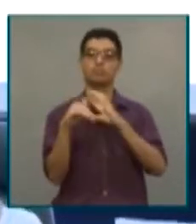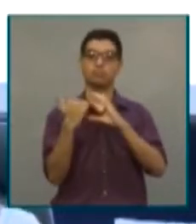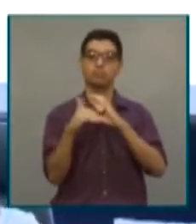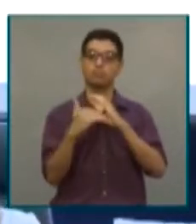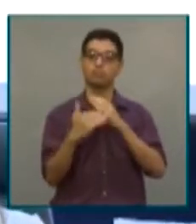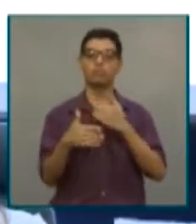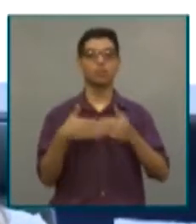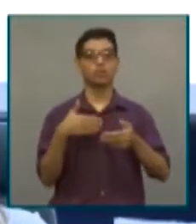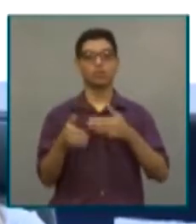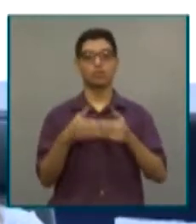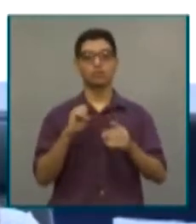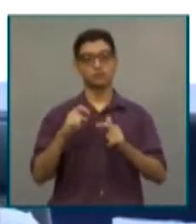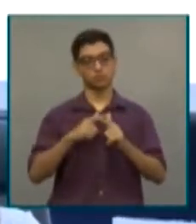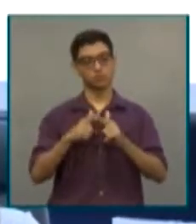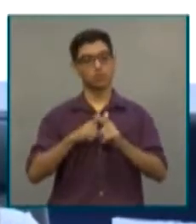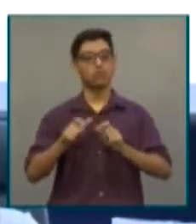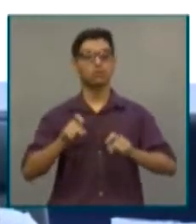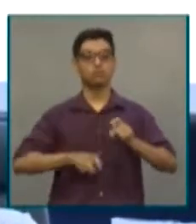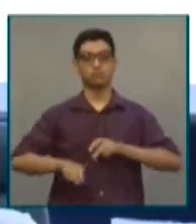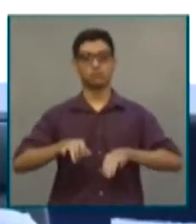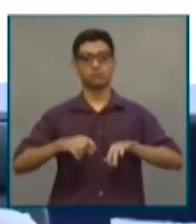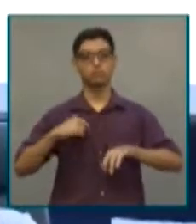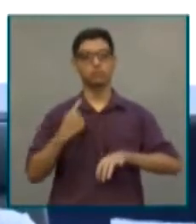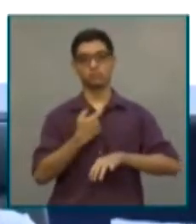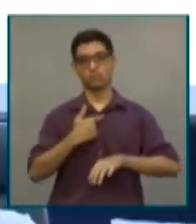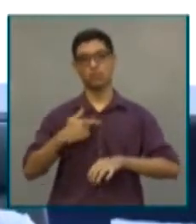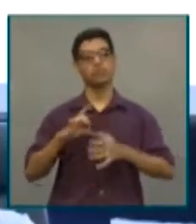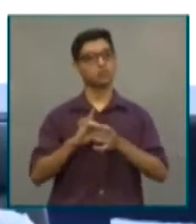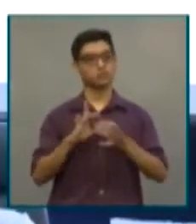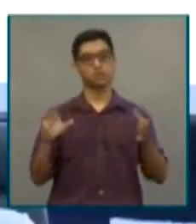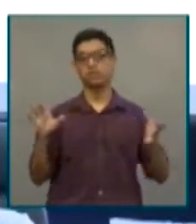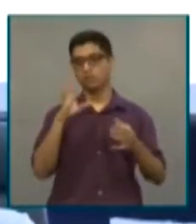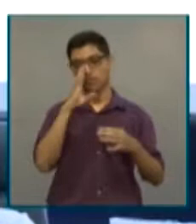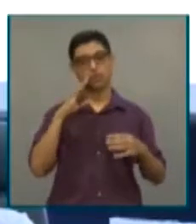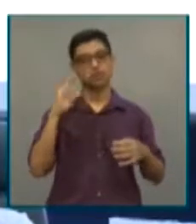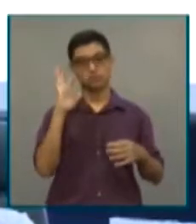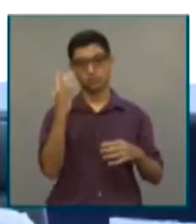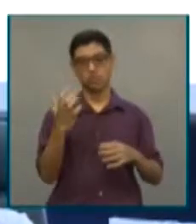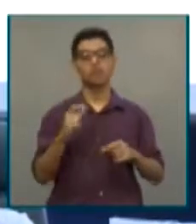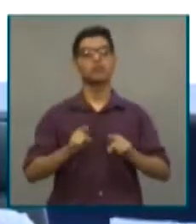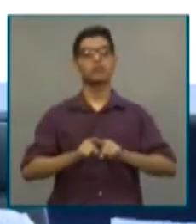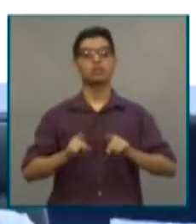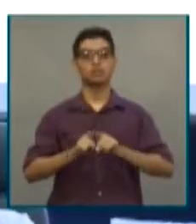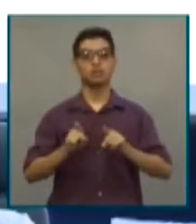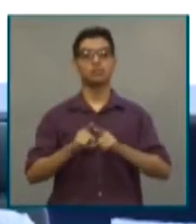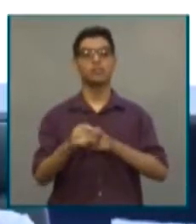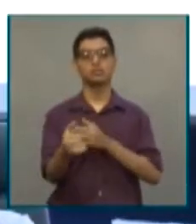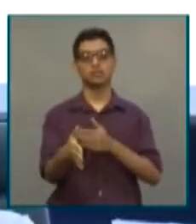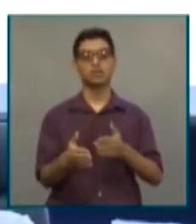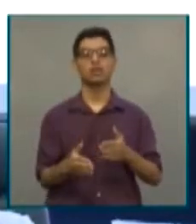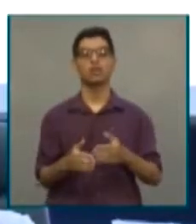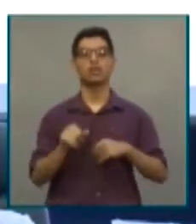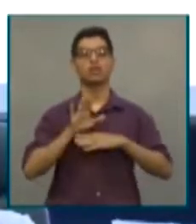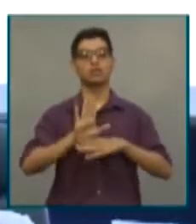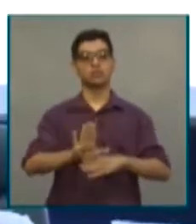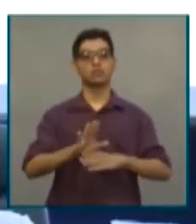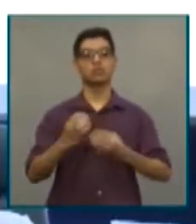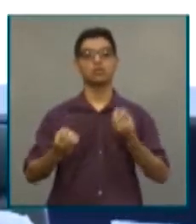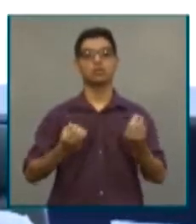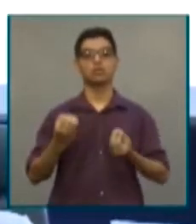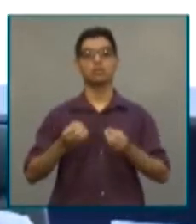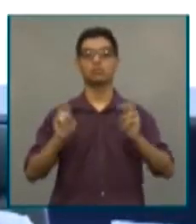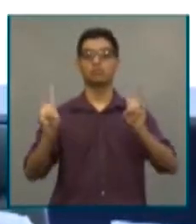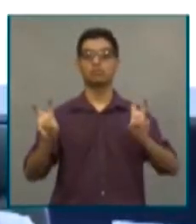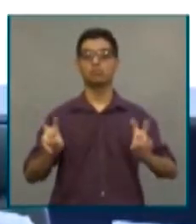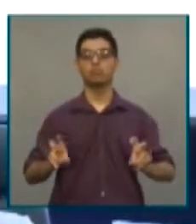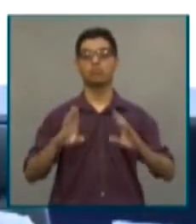processo eletrônico, resolvemos gratuitamente. Salas de apoio condizentes com a importância da advocacia. Penso que foi